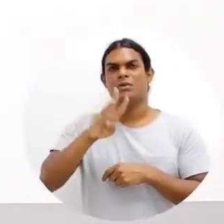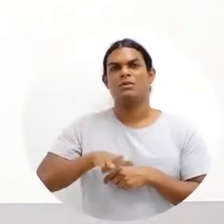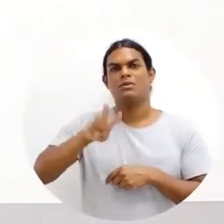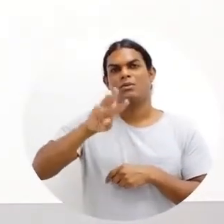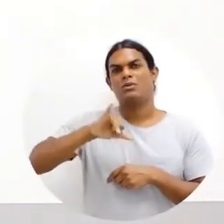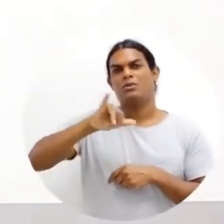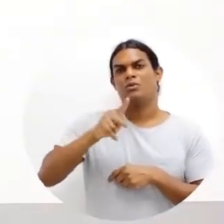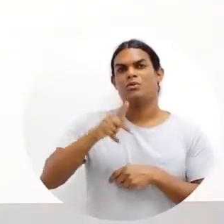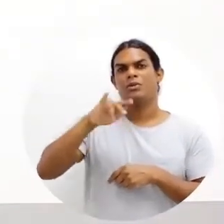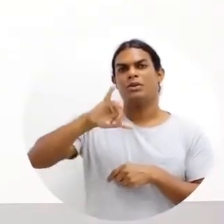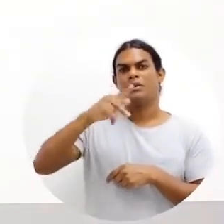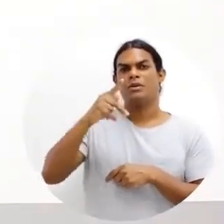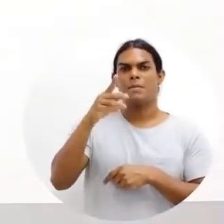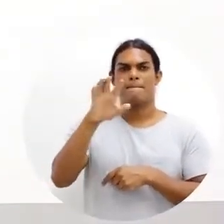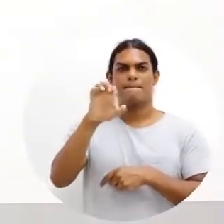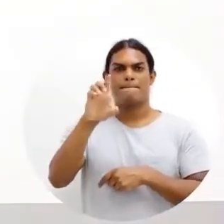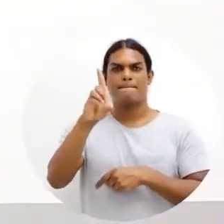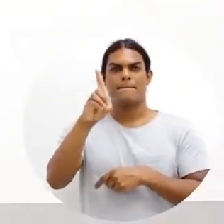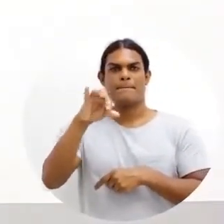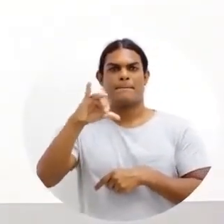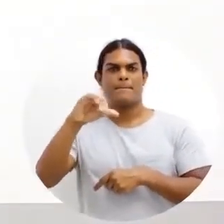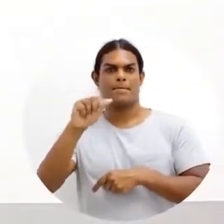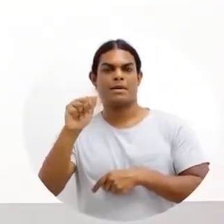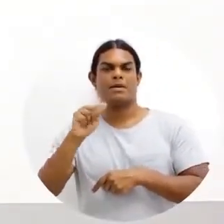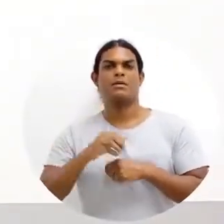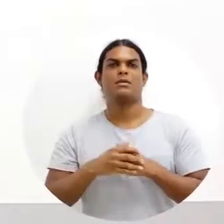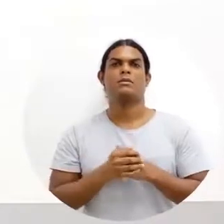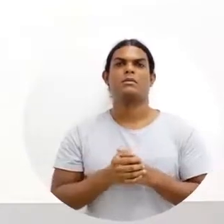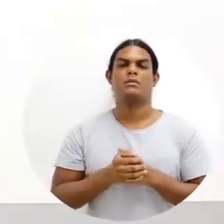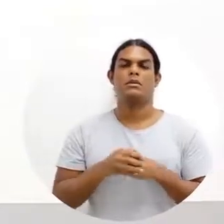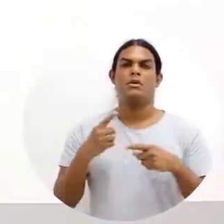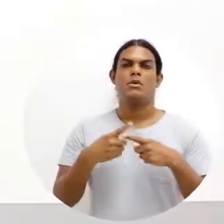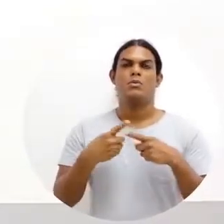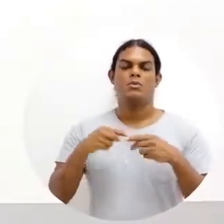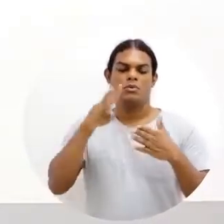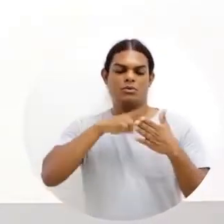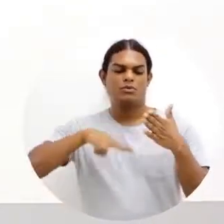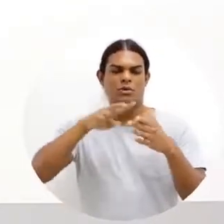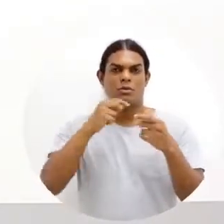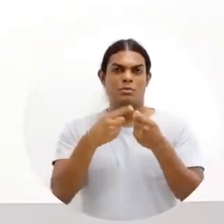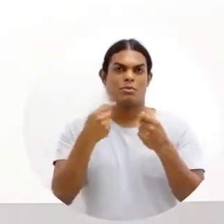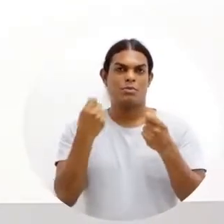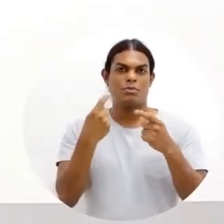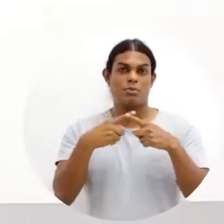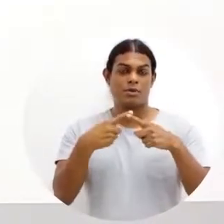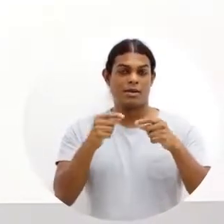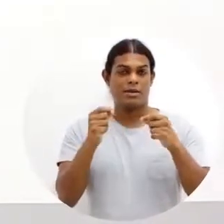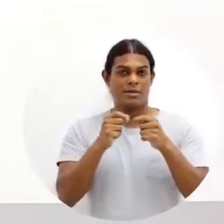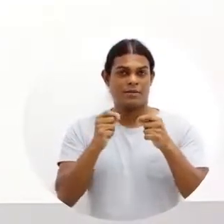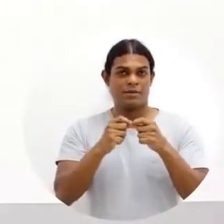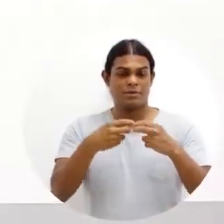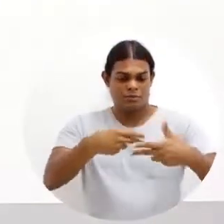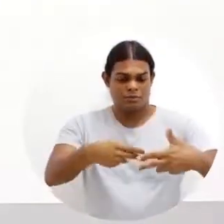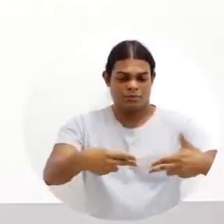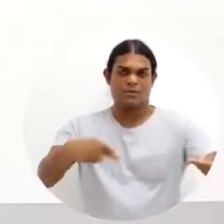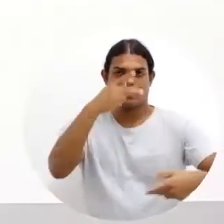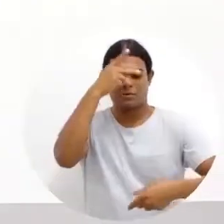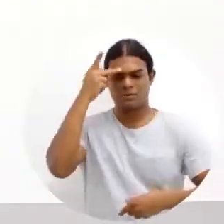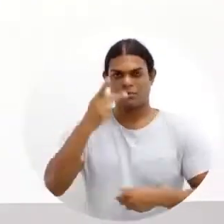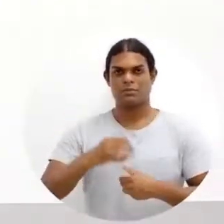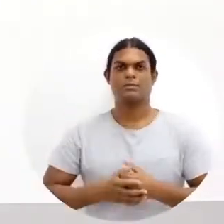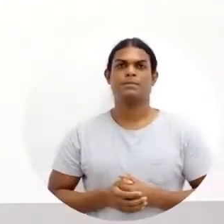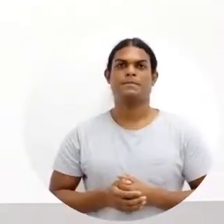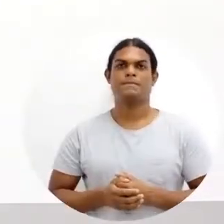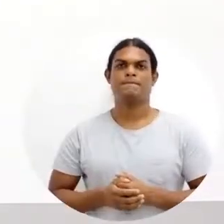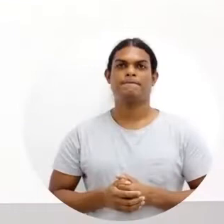mãos, eles ganham destaque. Então a gente tem o Google Docs como uma dessas ferramentas. Ele é uma espécie de um Word,